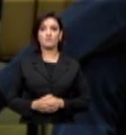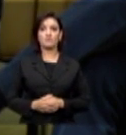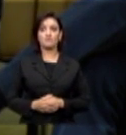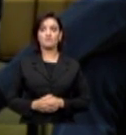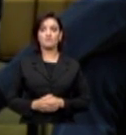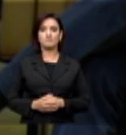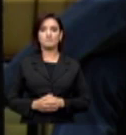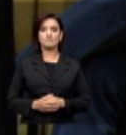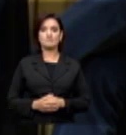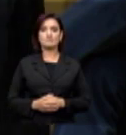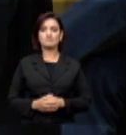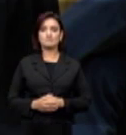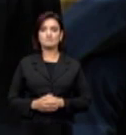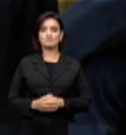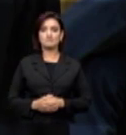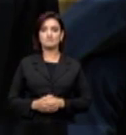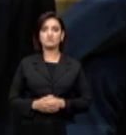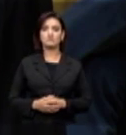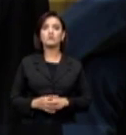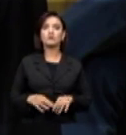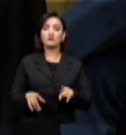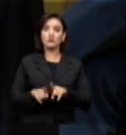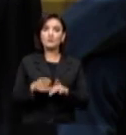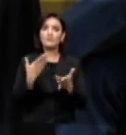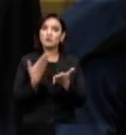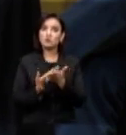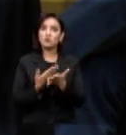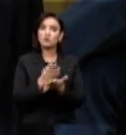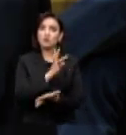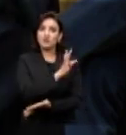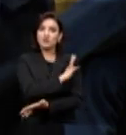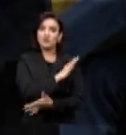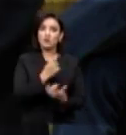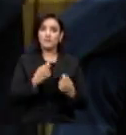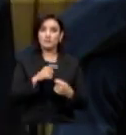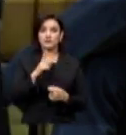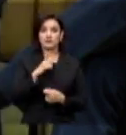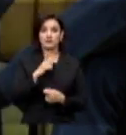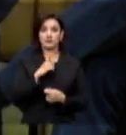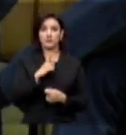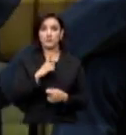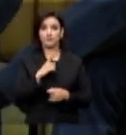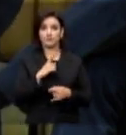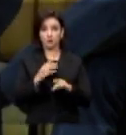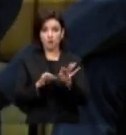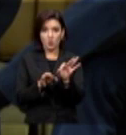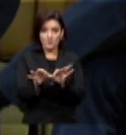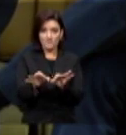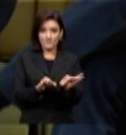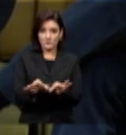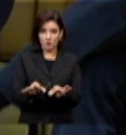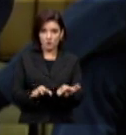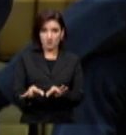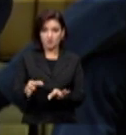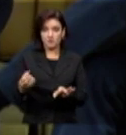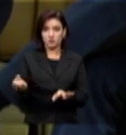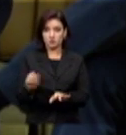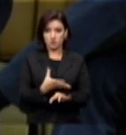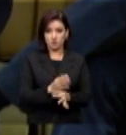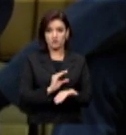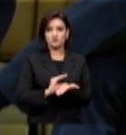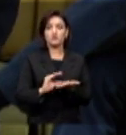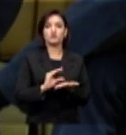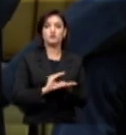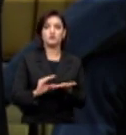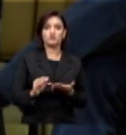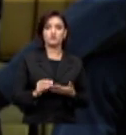E mais do que isso, esse estudo técnico tem que conter o programa dos novos investimentos, parágrafo 1º,